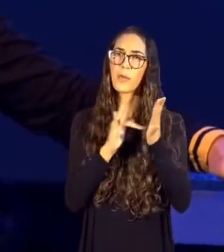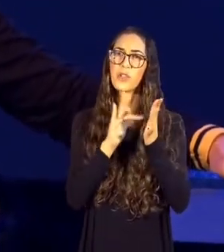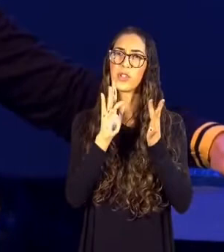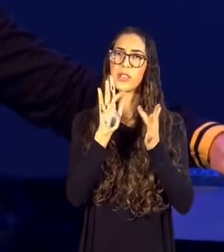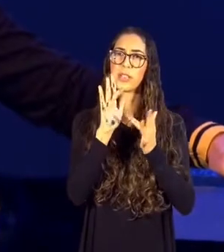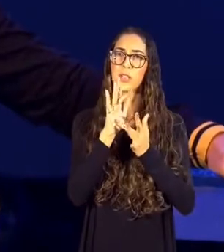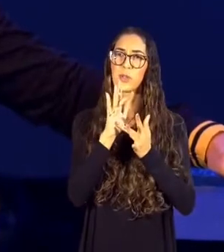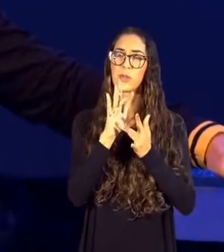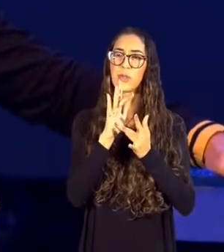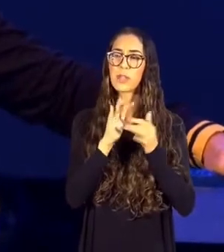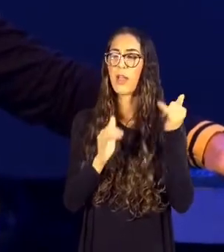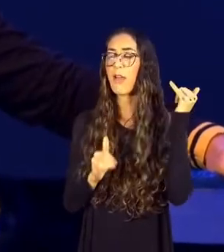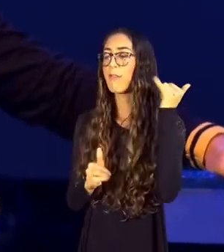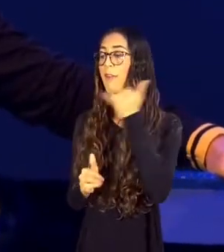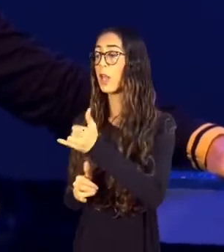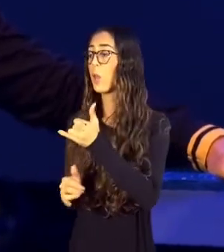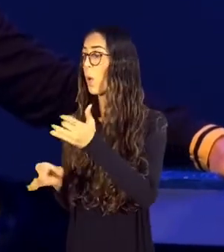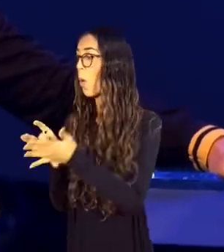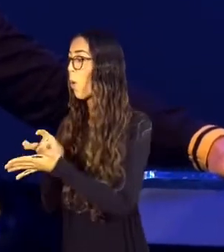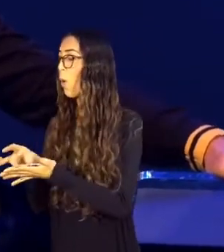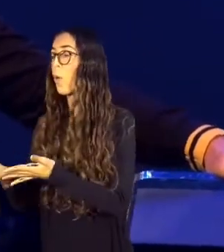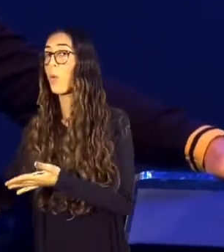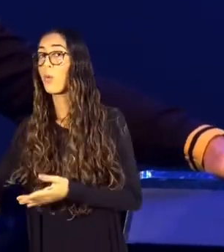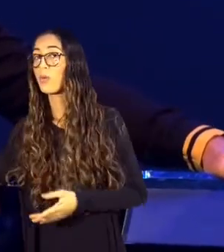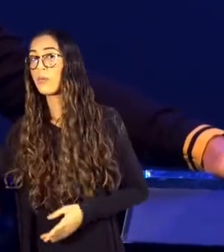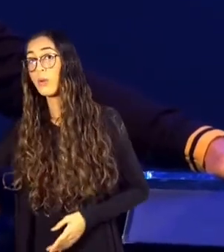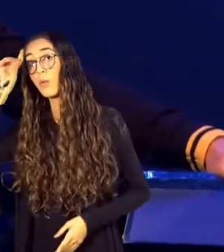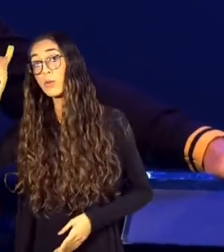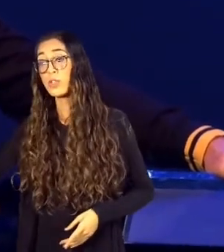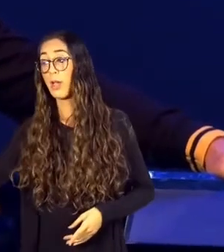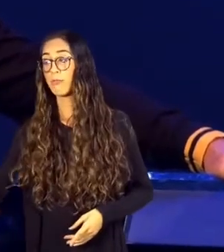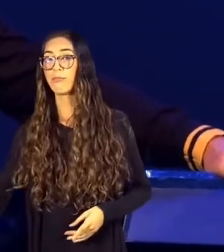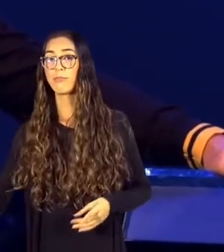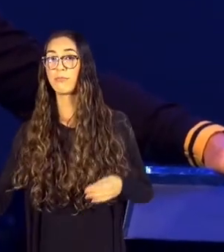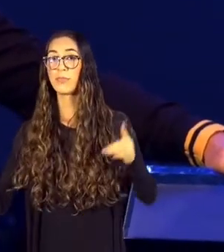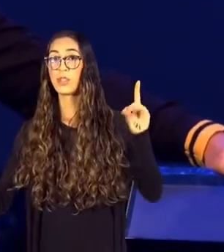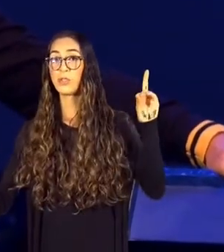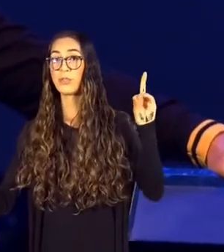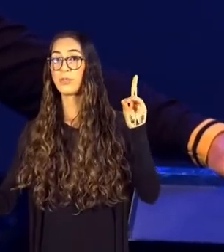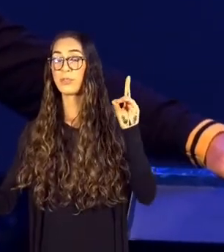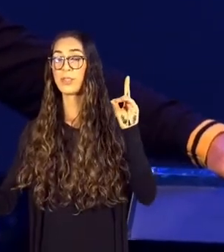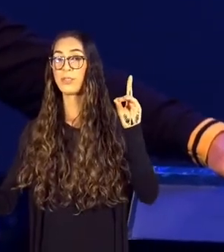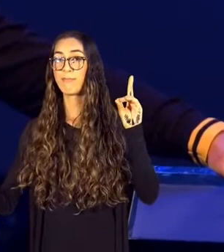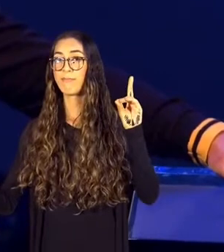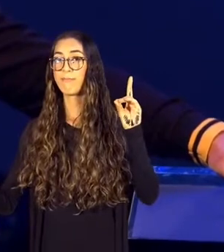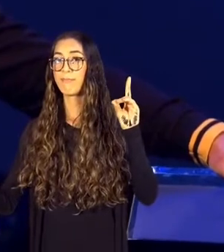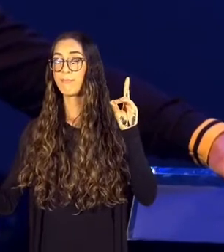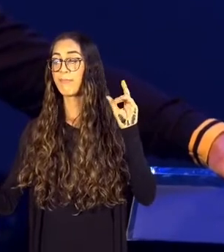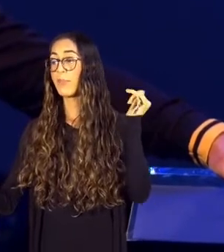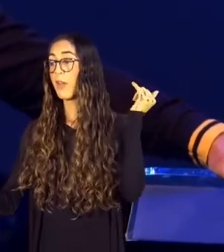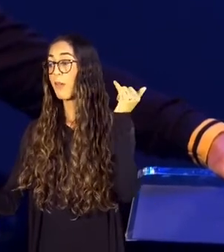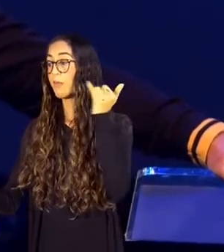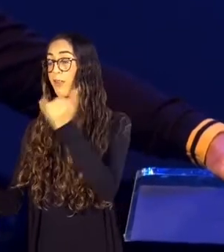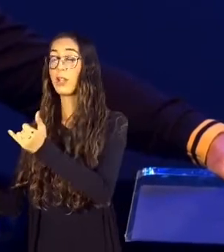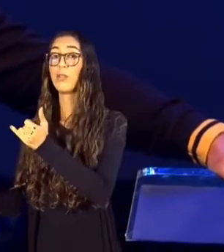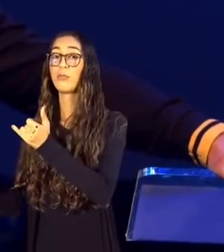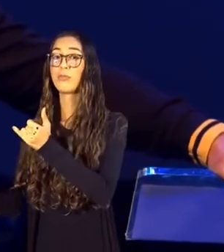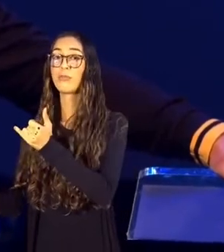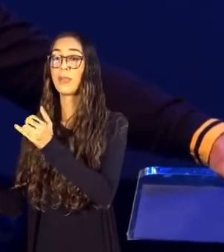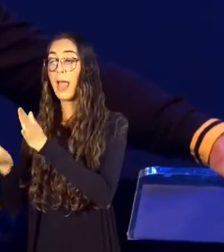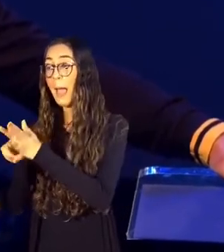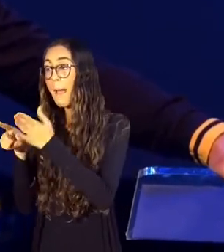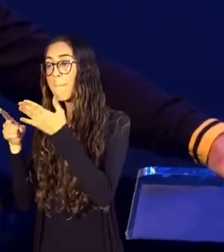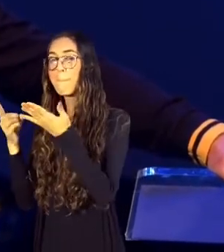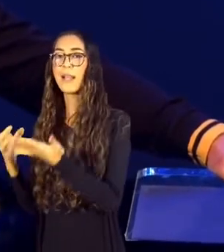Ele usou a palavra. Ele usou a espada de dois gumes, ele usou a palavra. Ele combateu